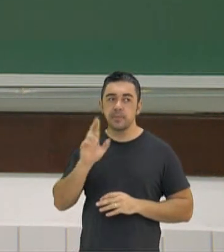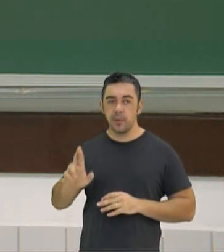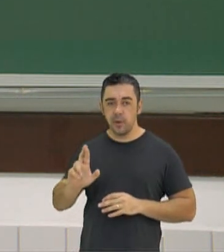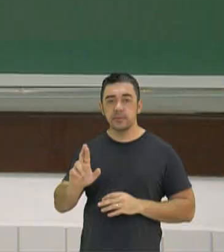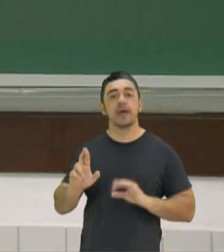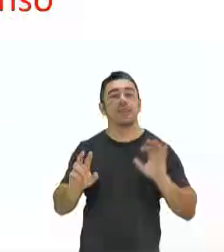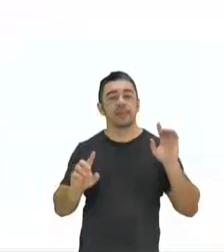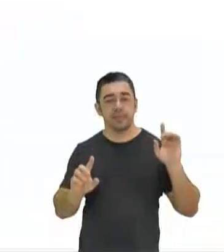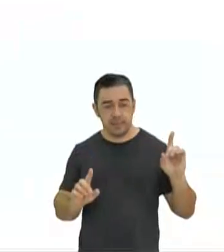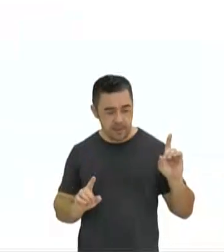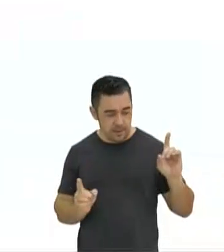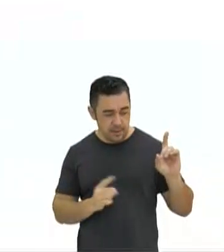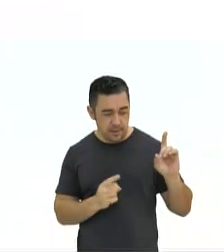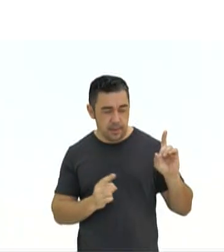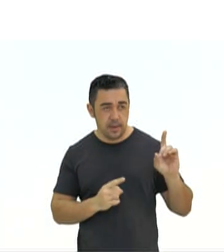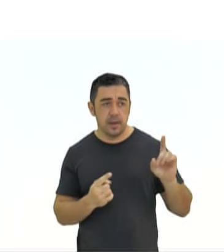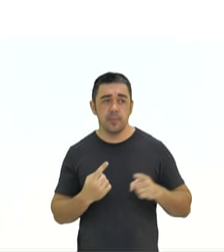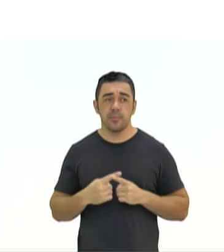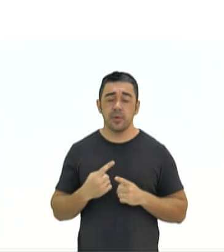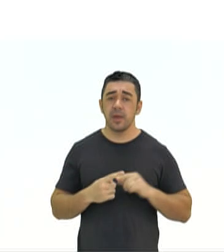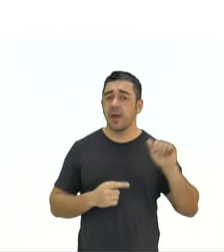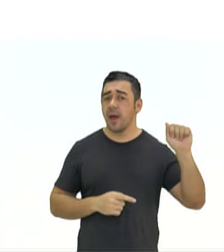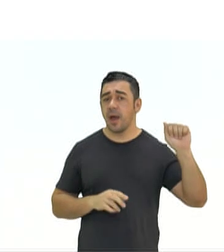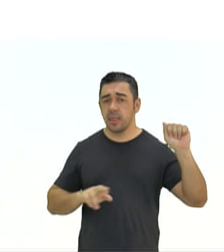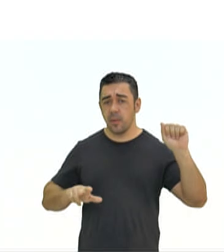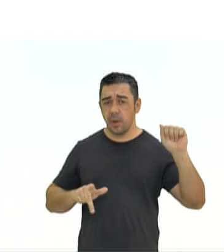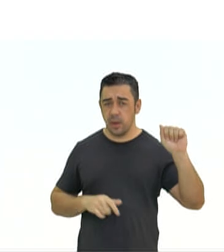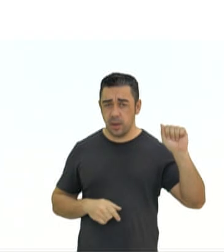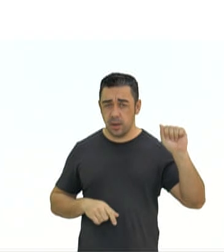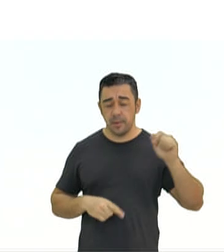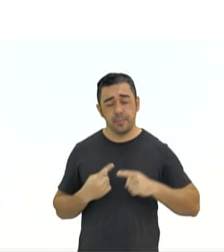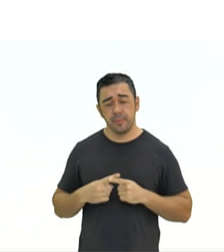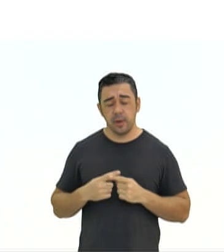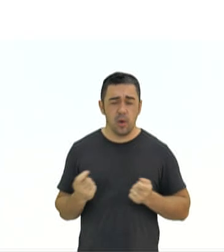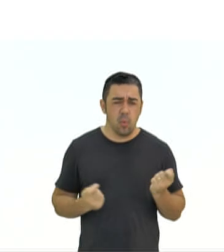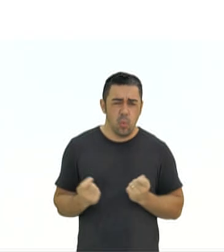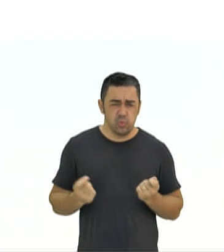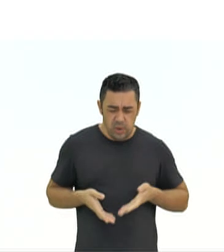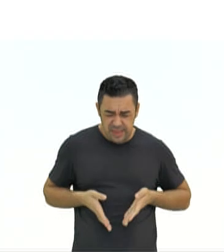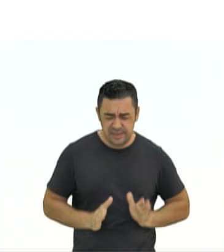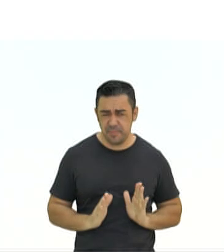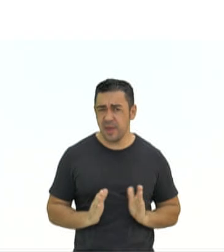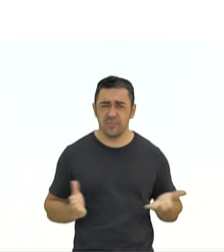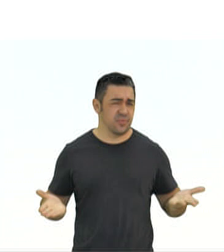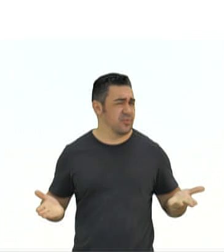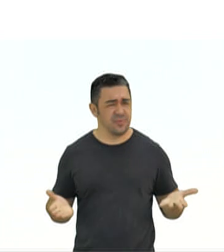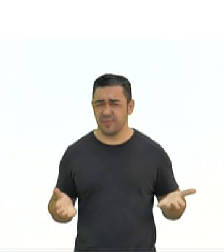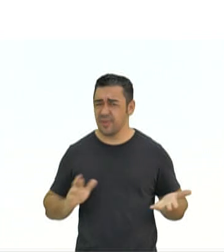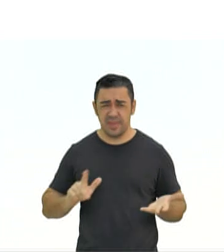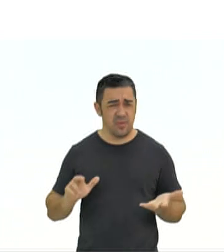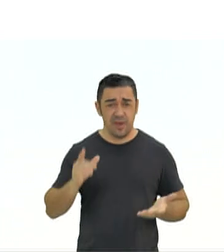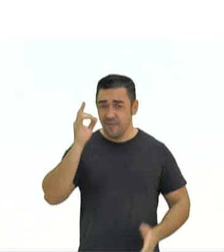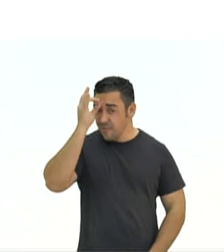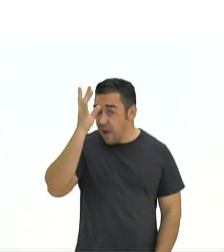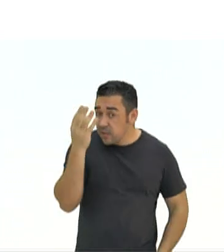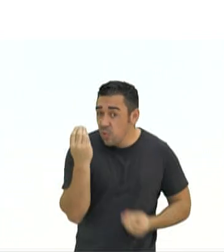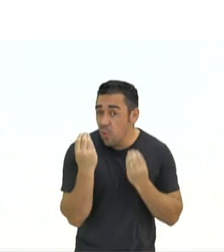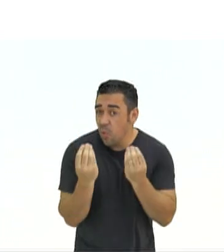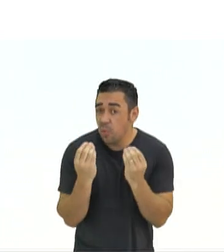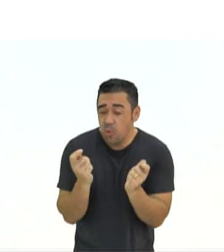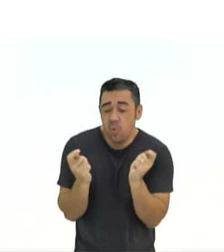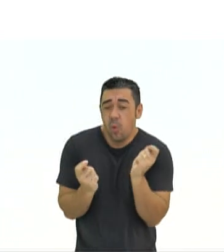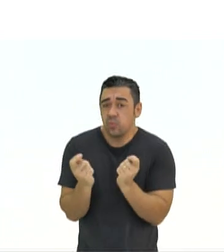é a letra D. Então voltando a, por que a letra A não é? Porque controle da natalidade não é um veículo muito fácil de ser